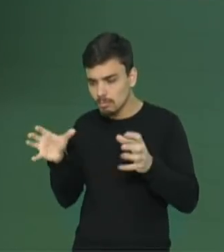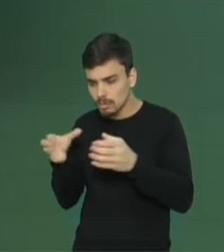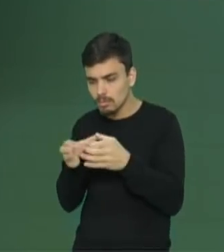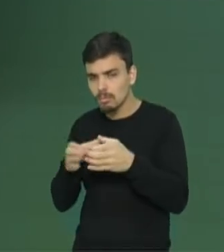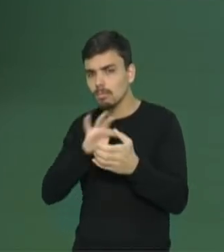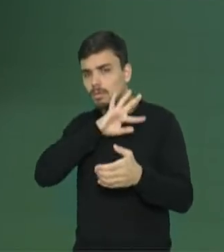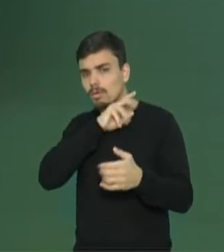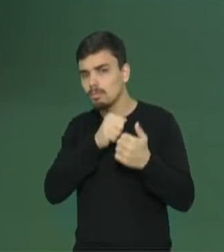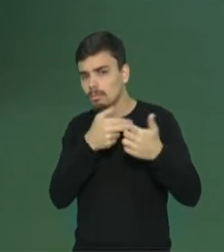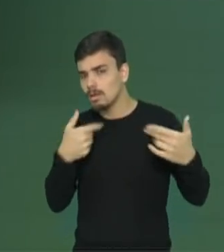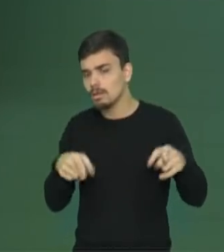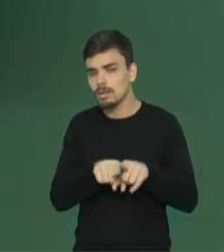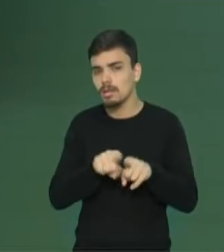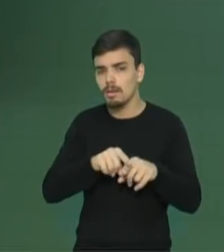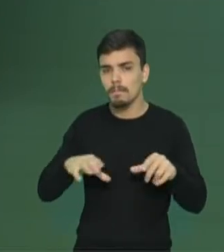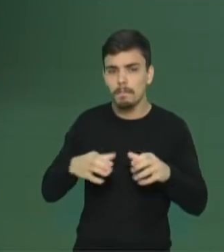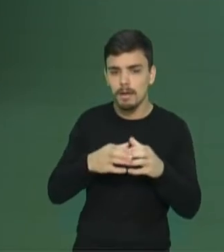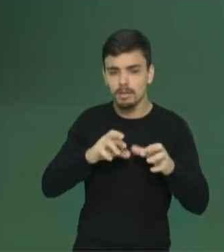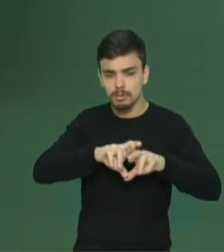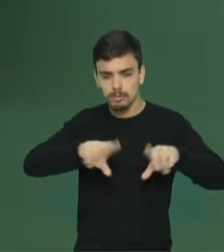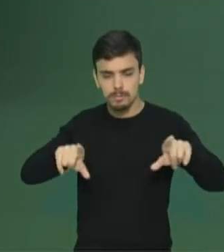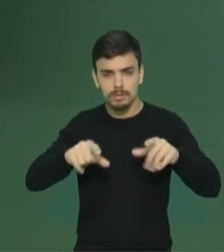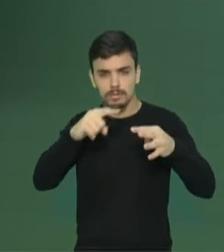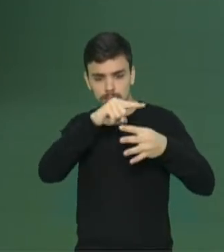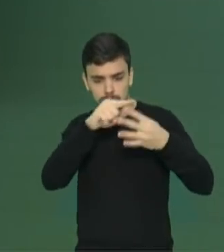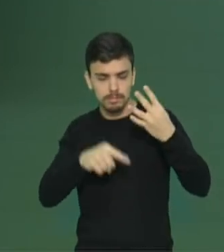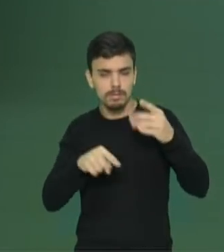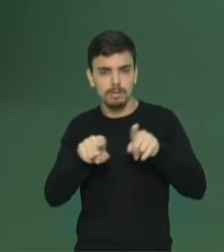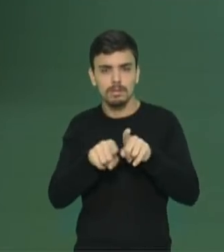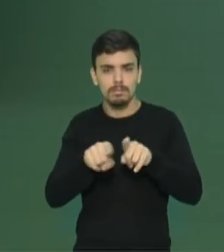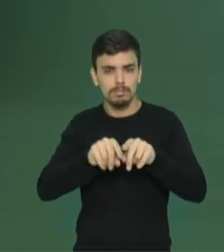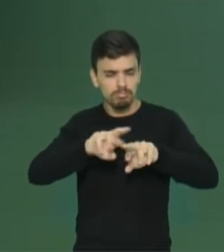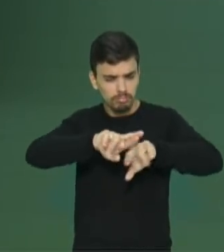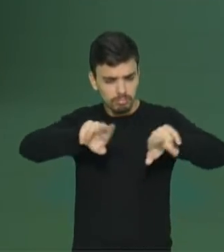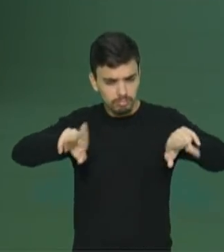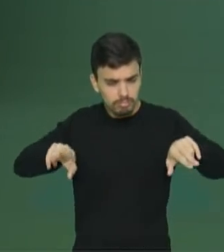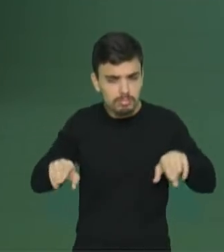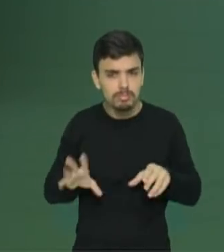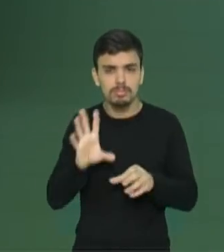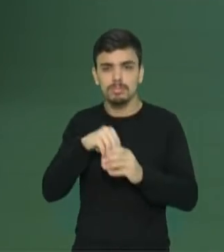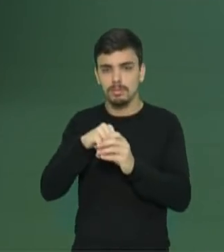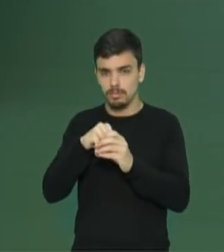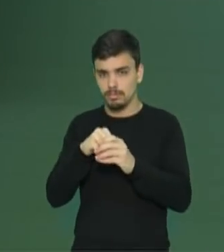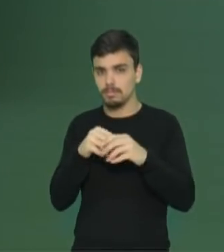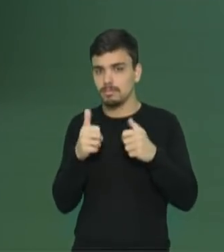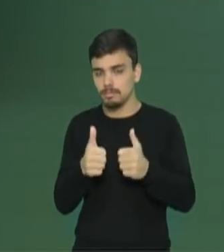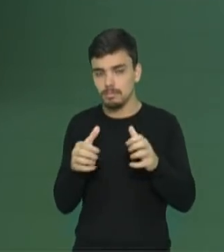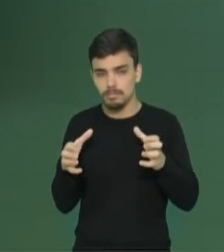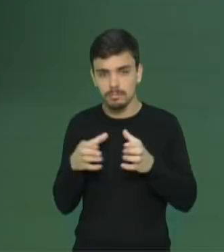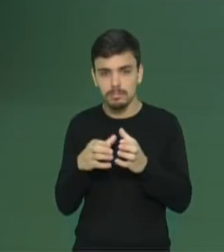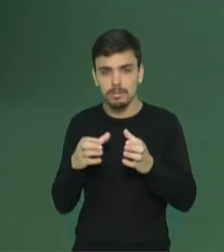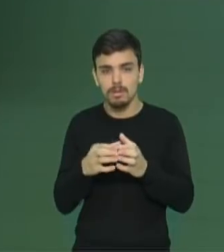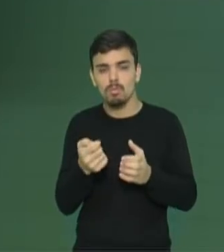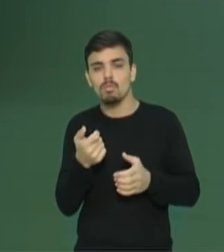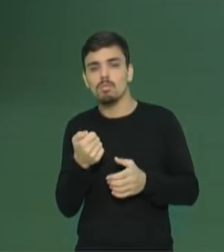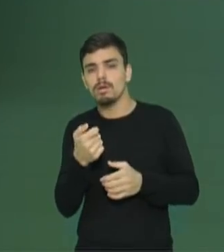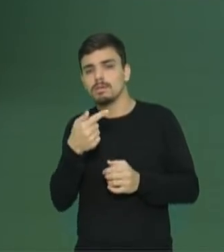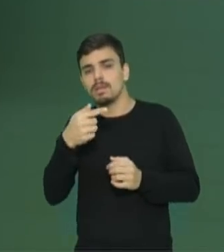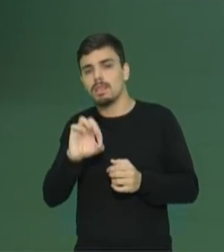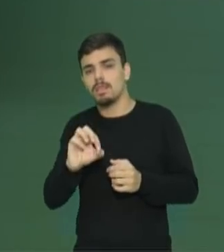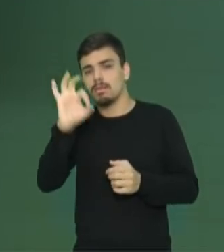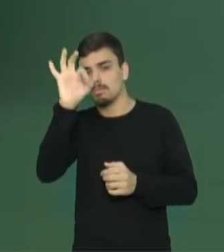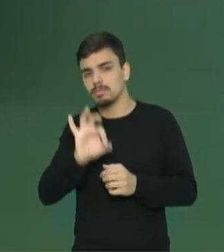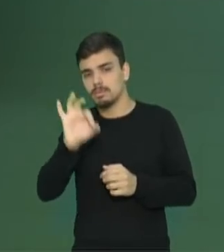mais indivíduos, mais espécies, mais variedade dentro das espécies. Quase 70% dos animais do